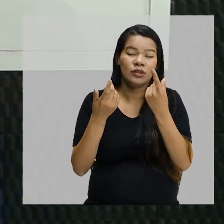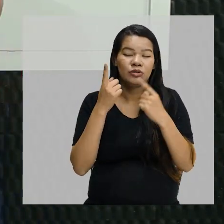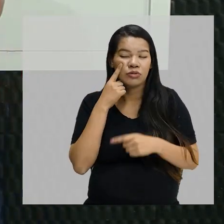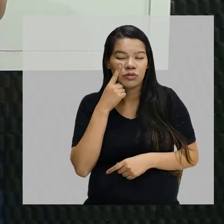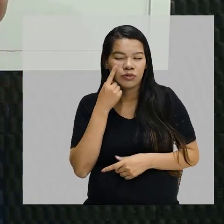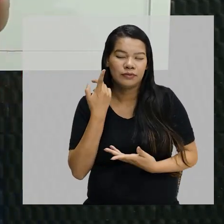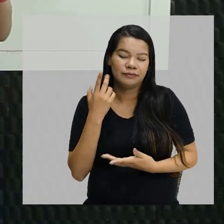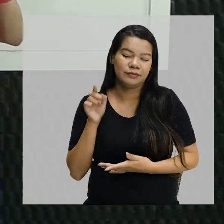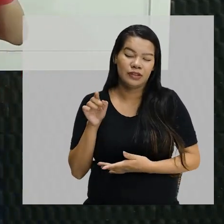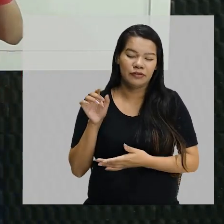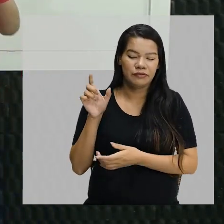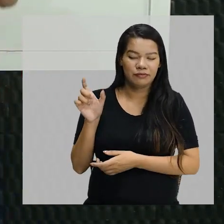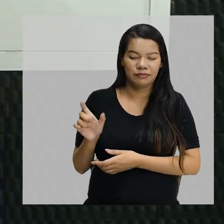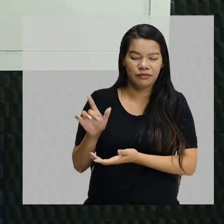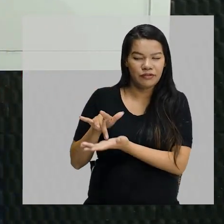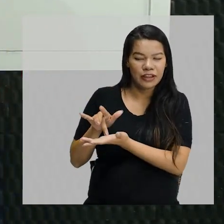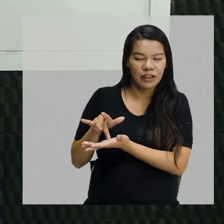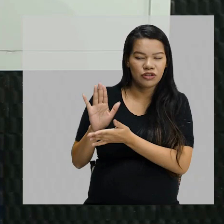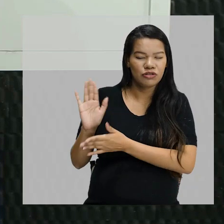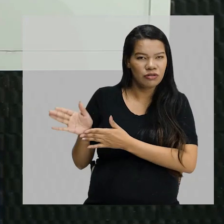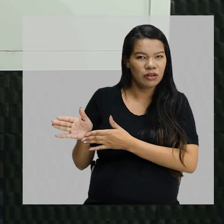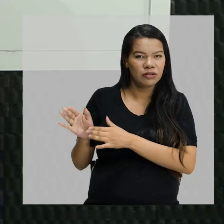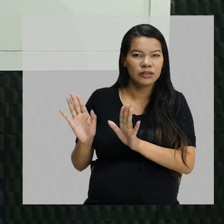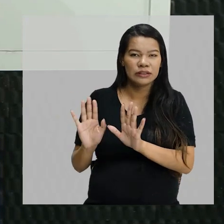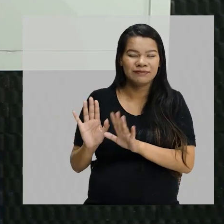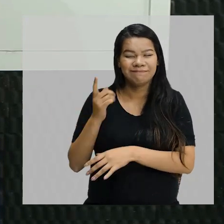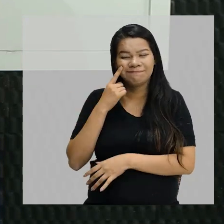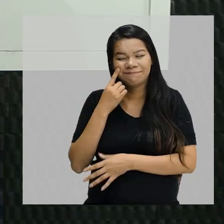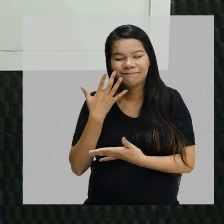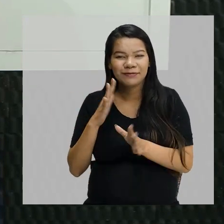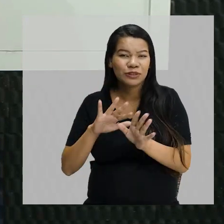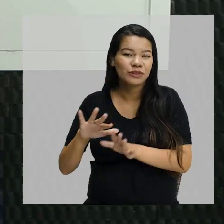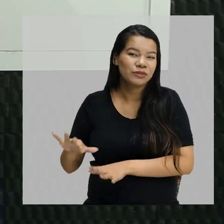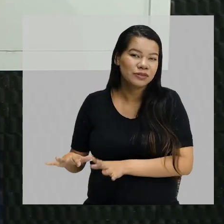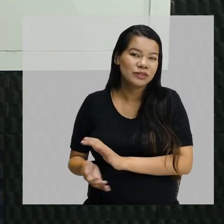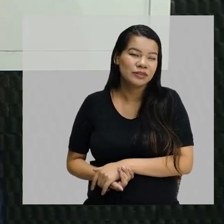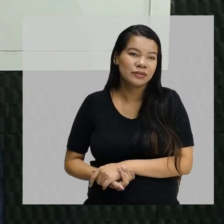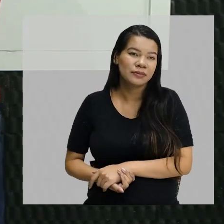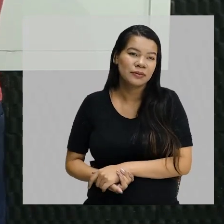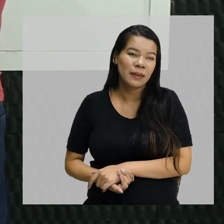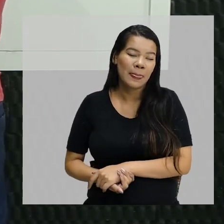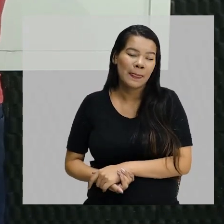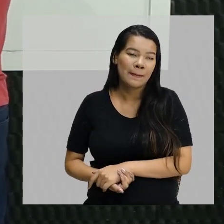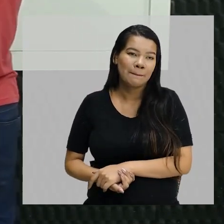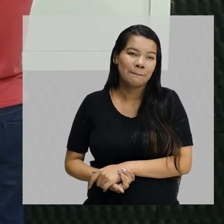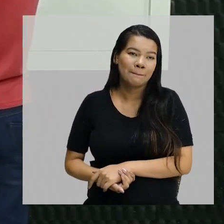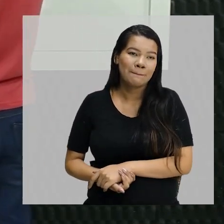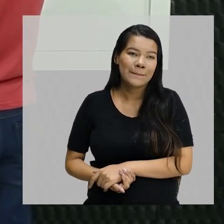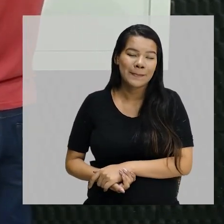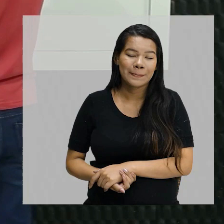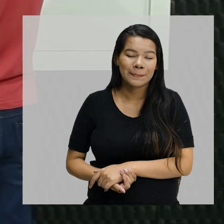Ok essa verdade estabelecida Priori estabelecida pelo conhecimento